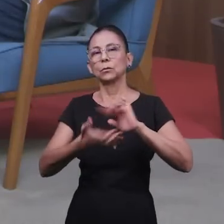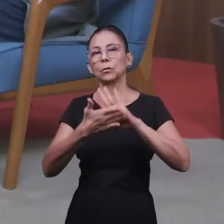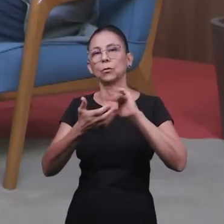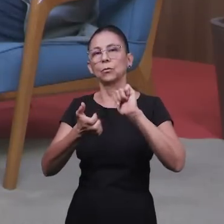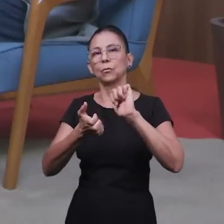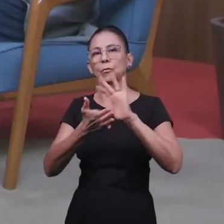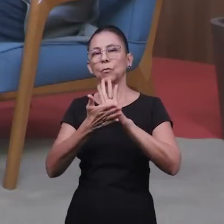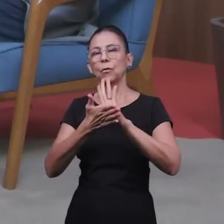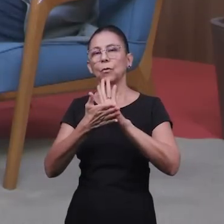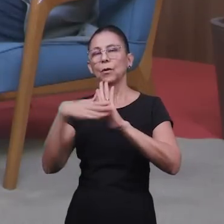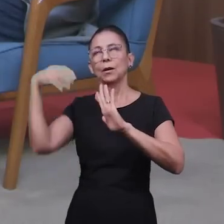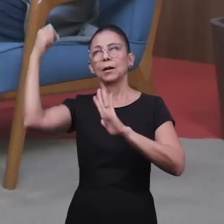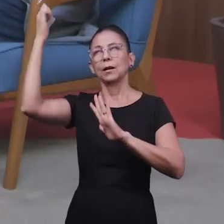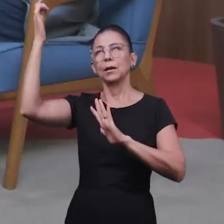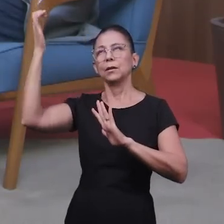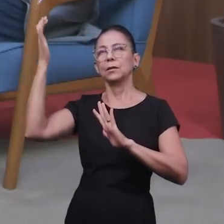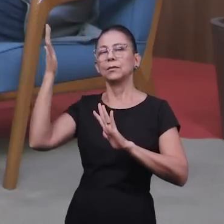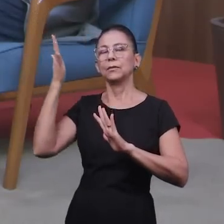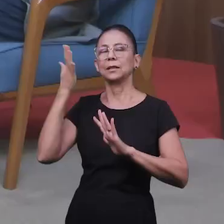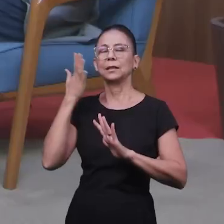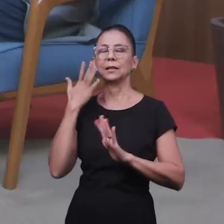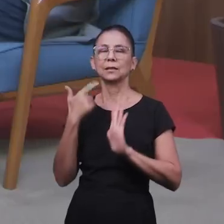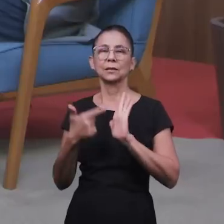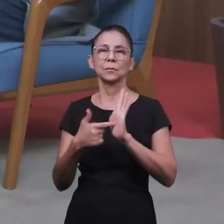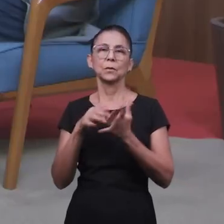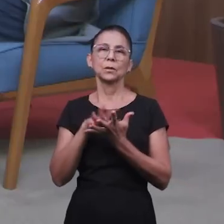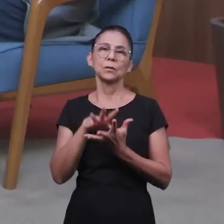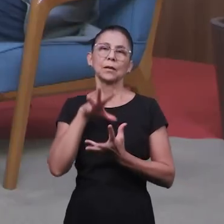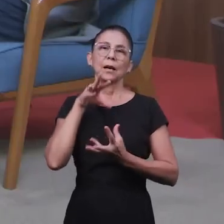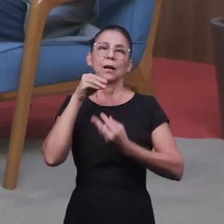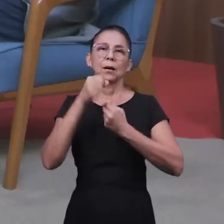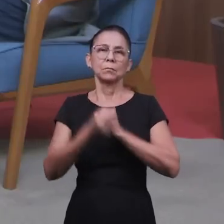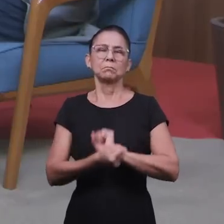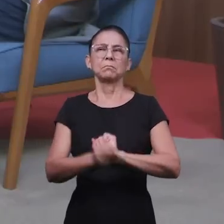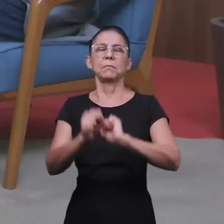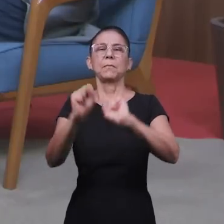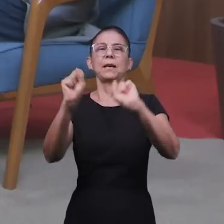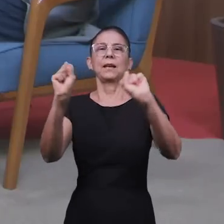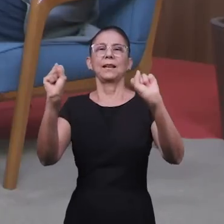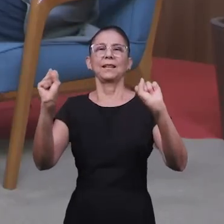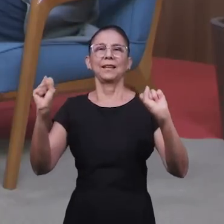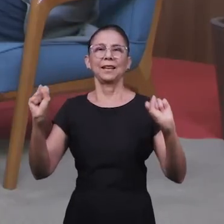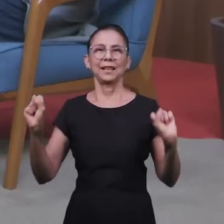dúvida. Revelado. Claro. No louvor como expressão da alma remida, no louvor...